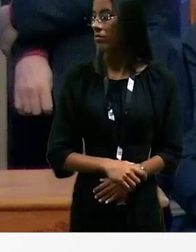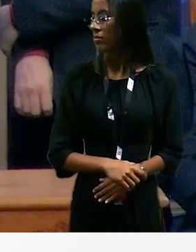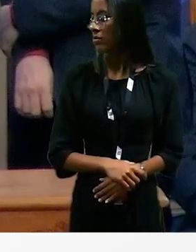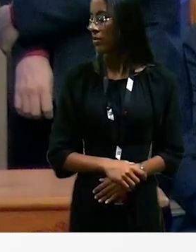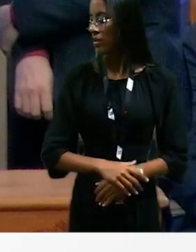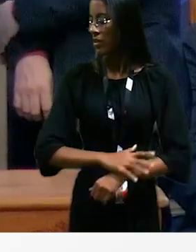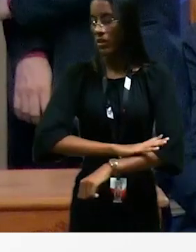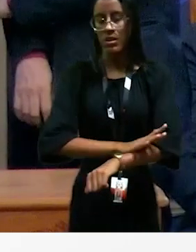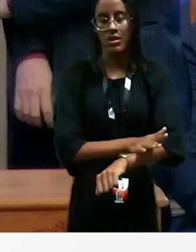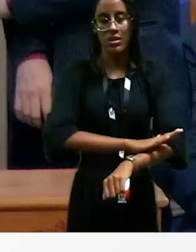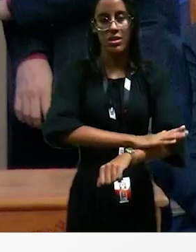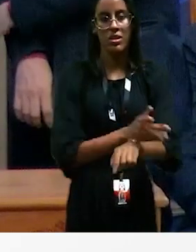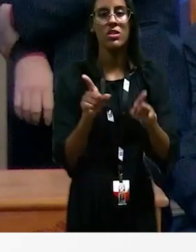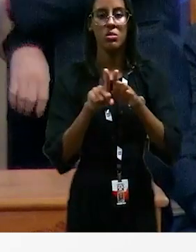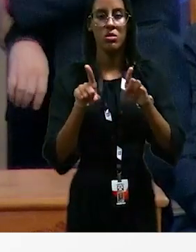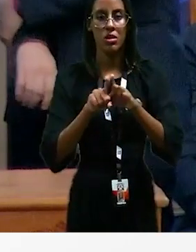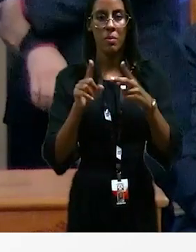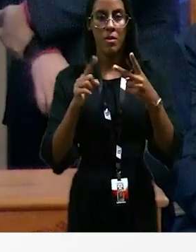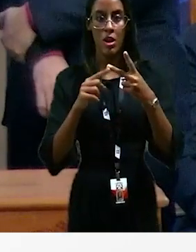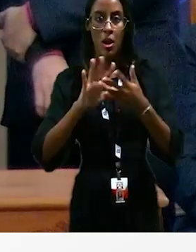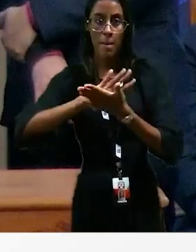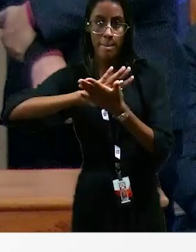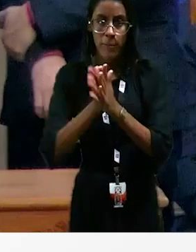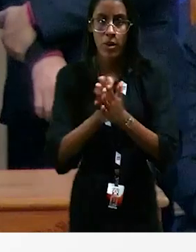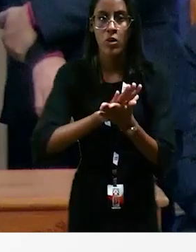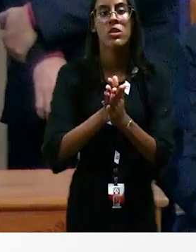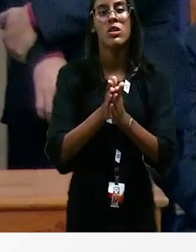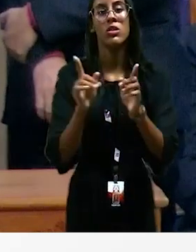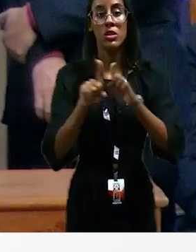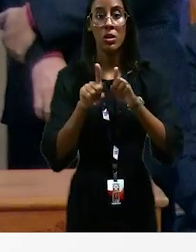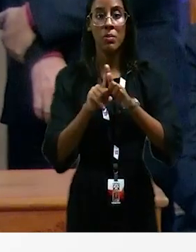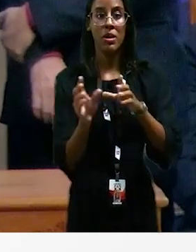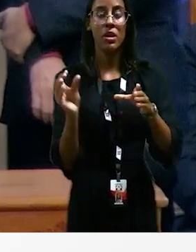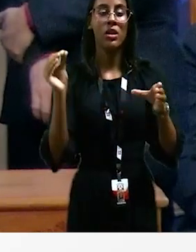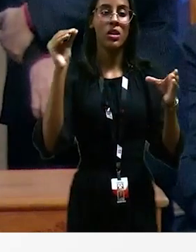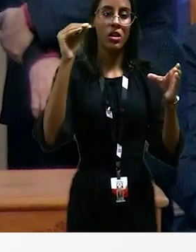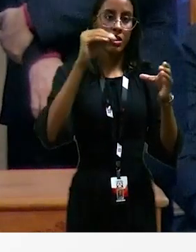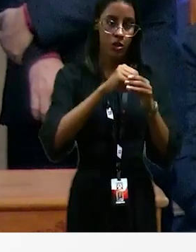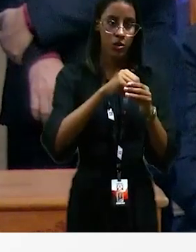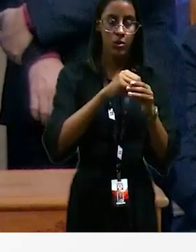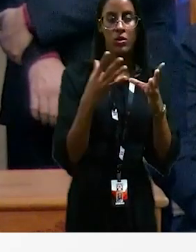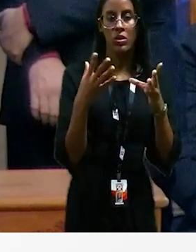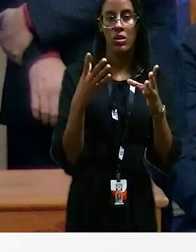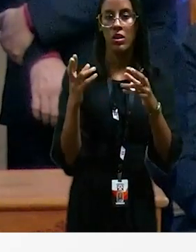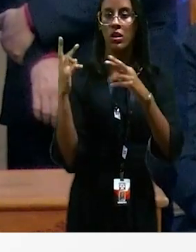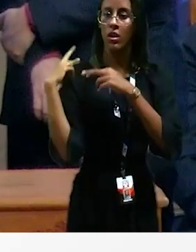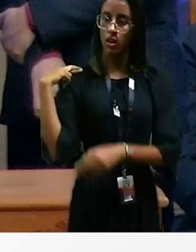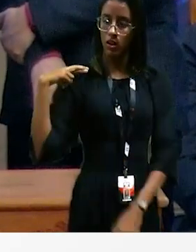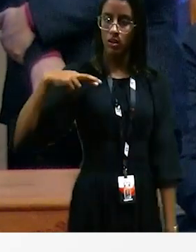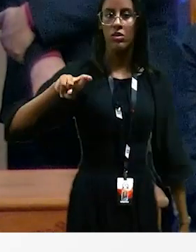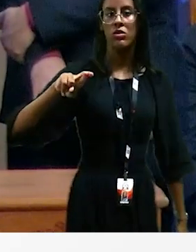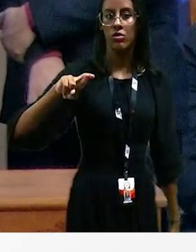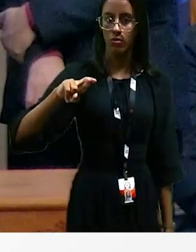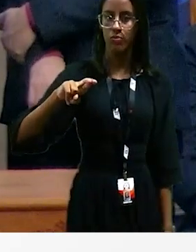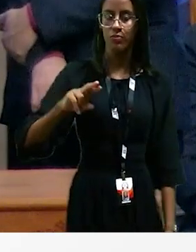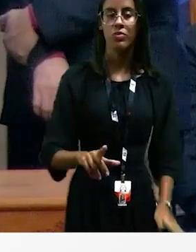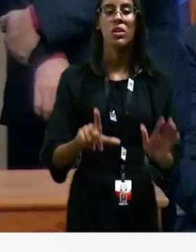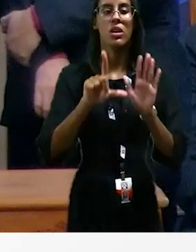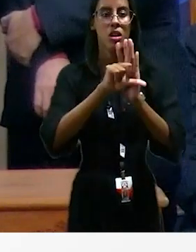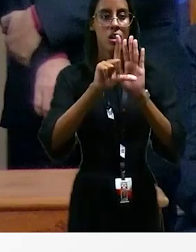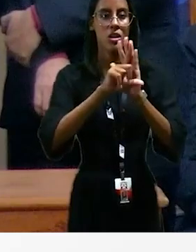preconceito e incluiu-se também a religião o preconceito religioso essa lei ela foi